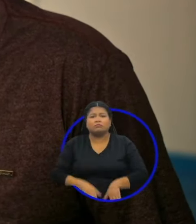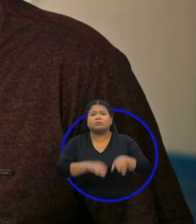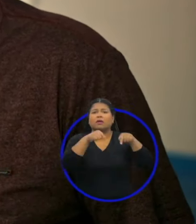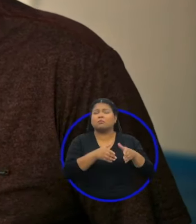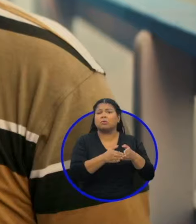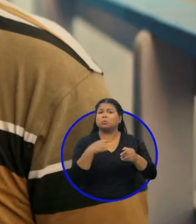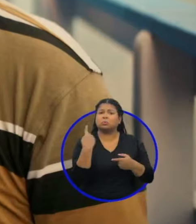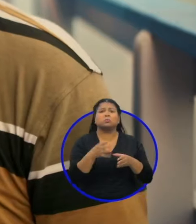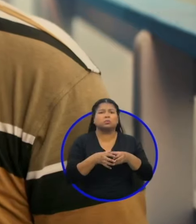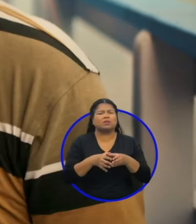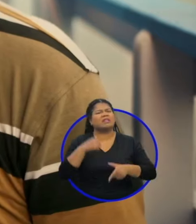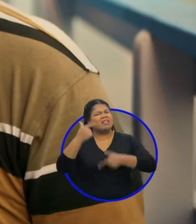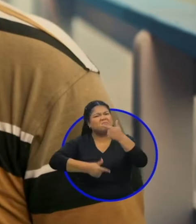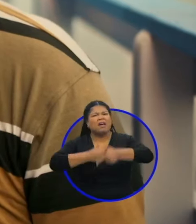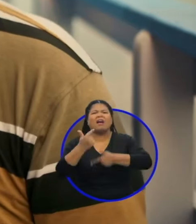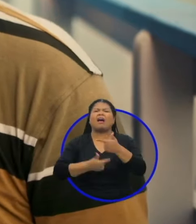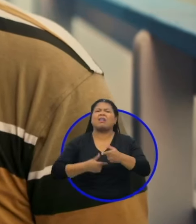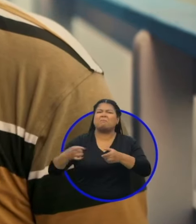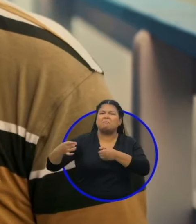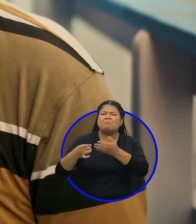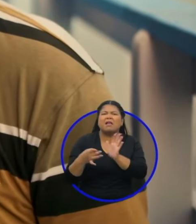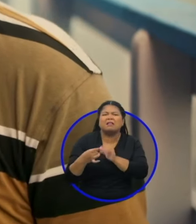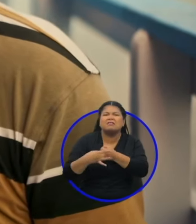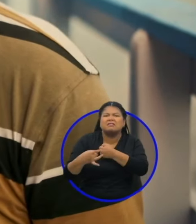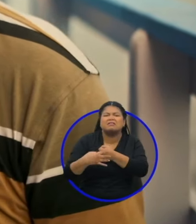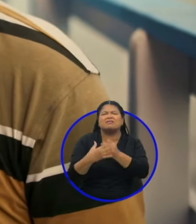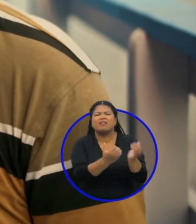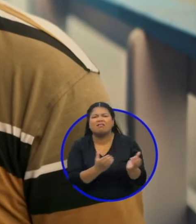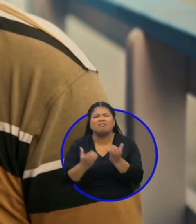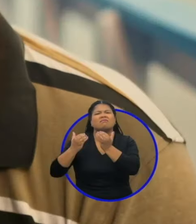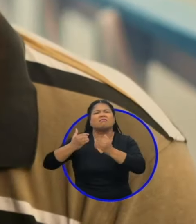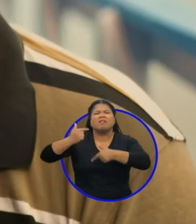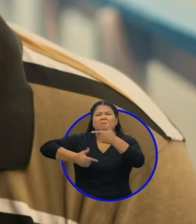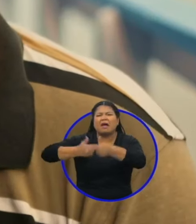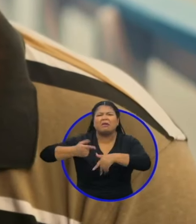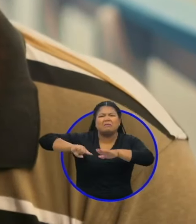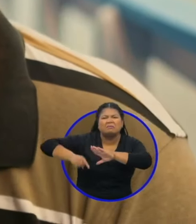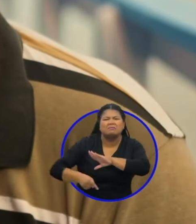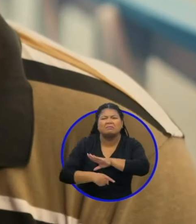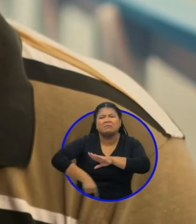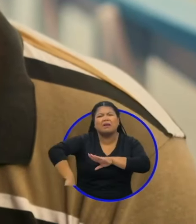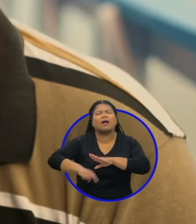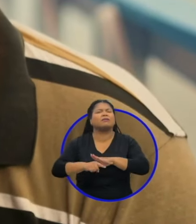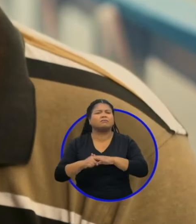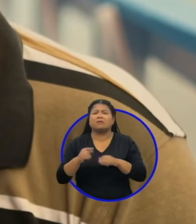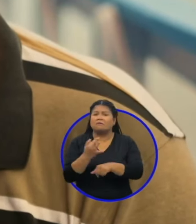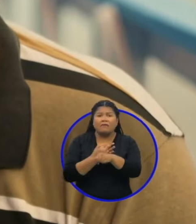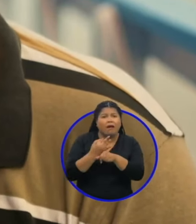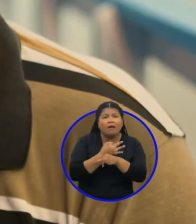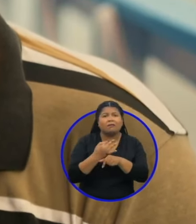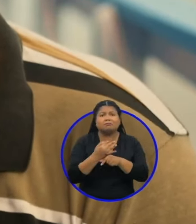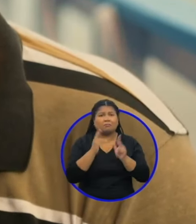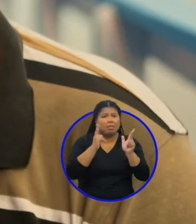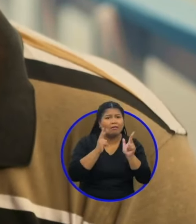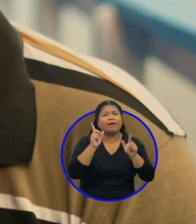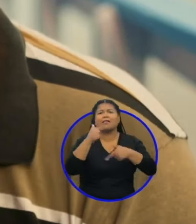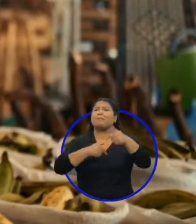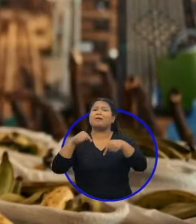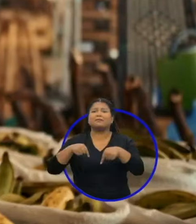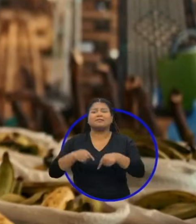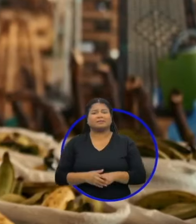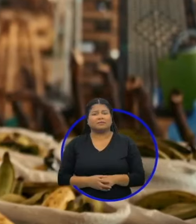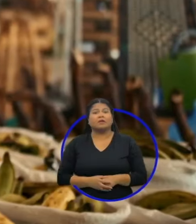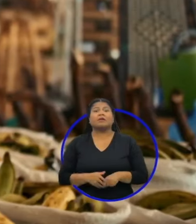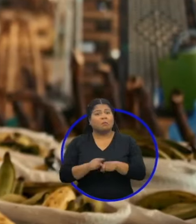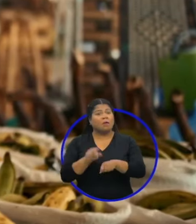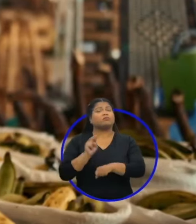barco junto com nós. Ele ia pra batalha, batia melancia, ia pro purão. Quando ele tava de férias, a diversão dele de férias era trabalho. E